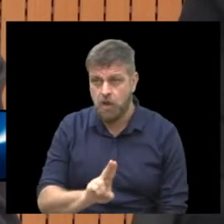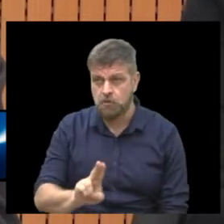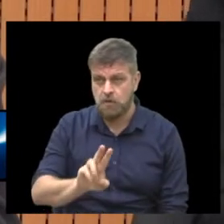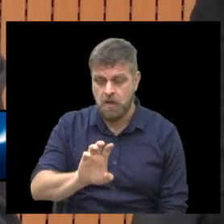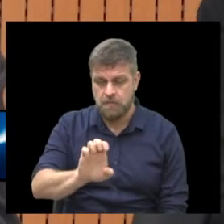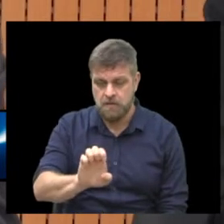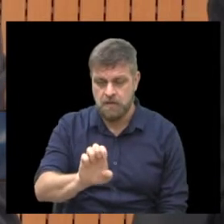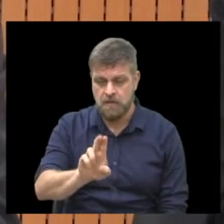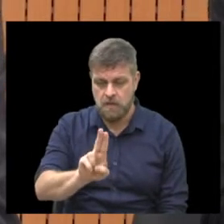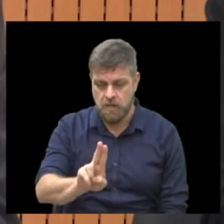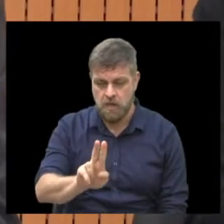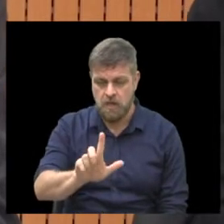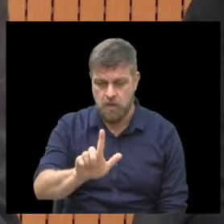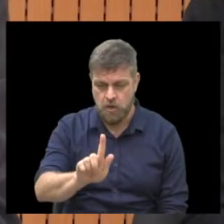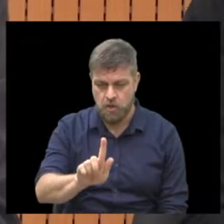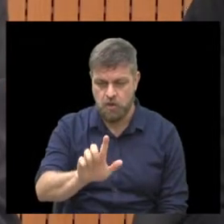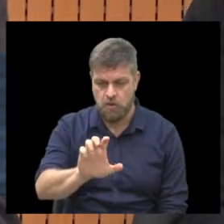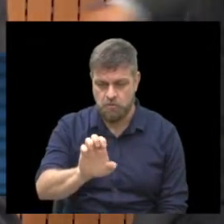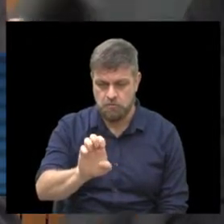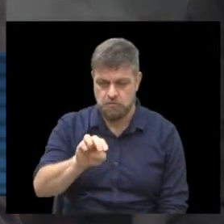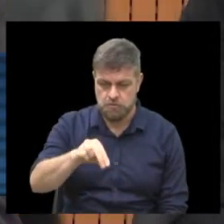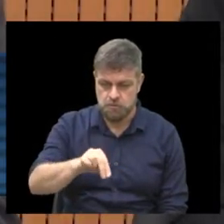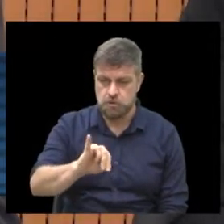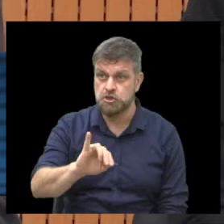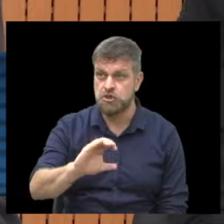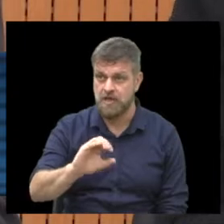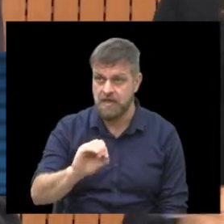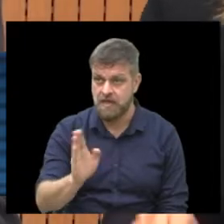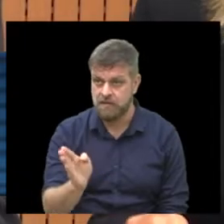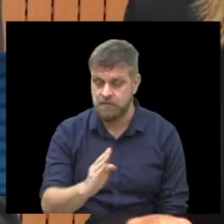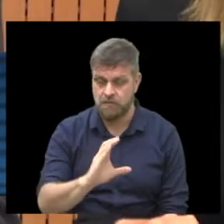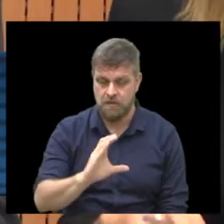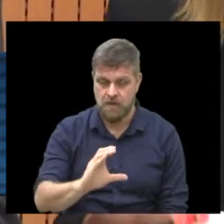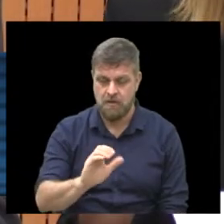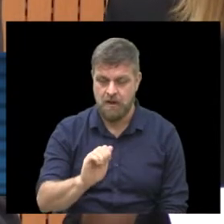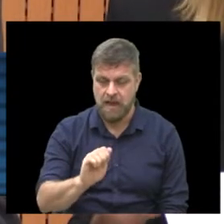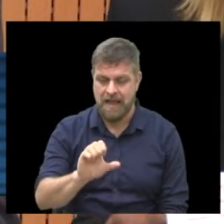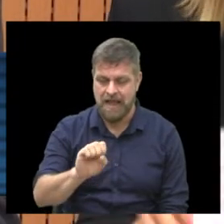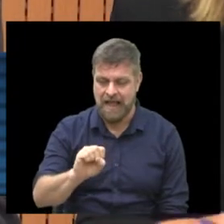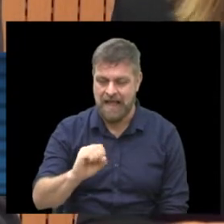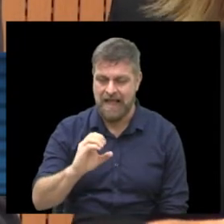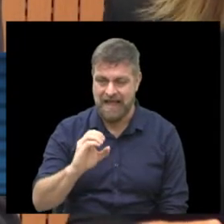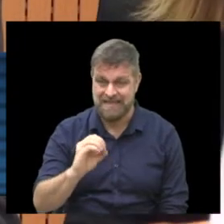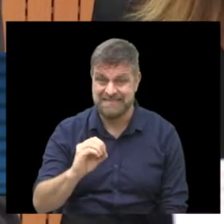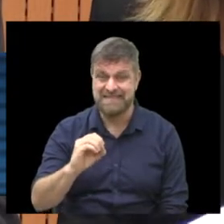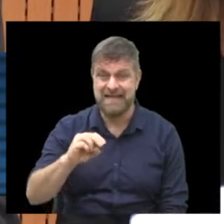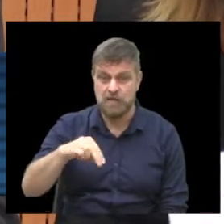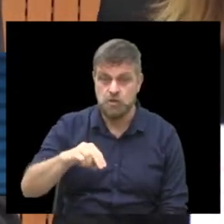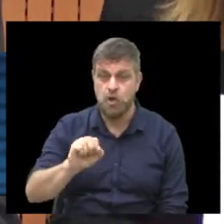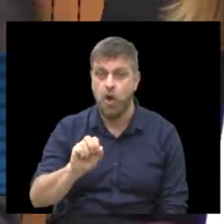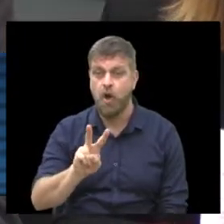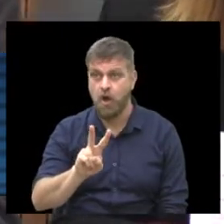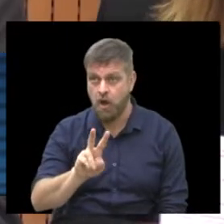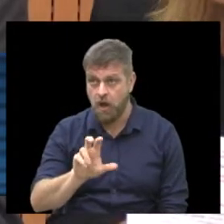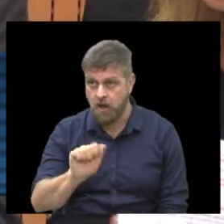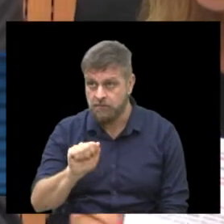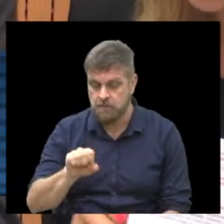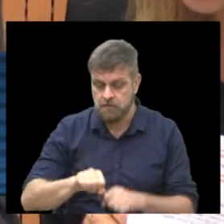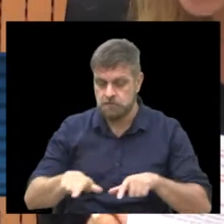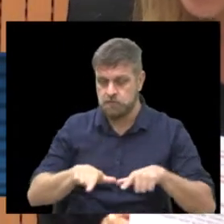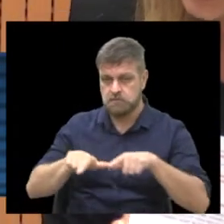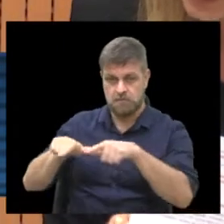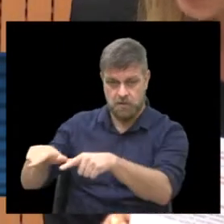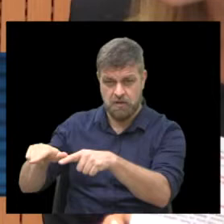2290003, de autoria do senhor vereador Cidão Santos, que concede título de cidadão campineiro a Eugênio Sérgio Riani Casanova.